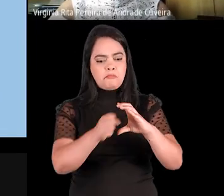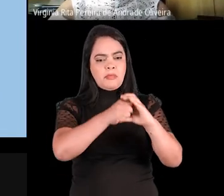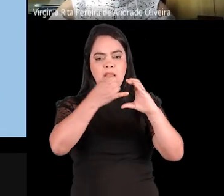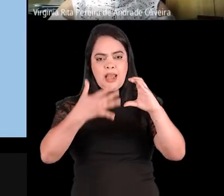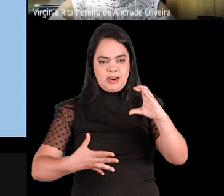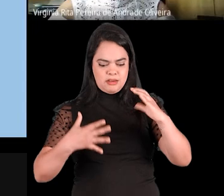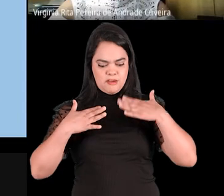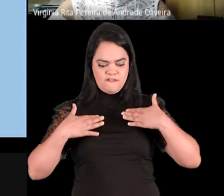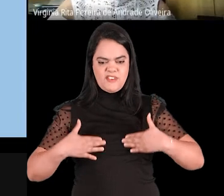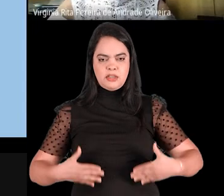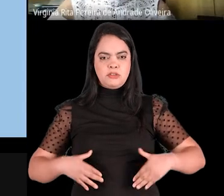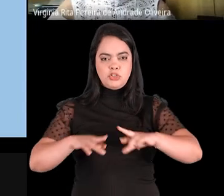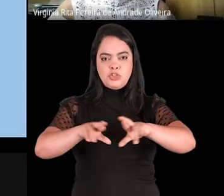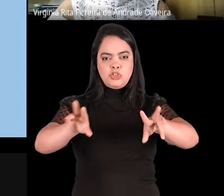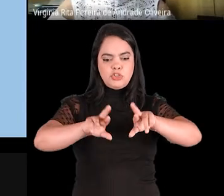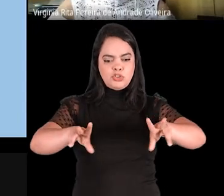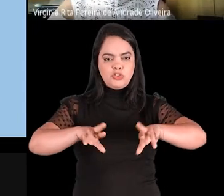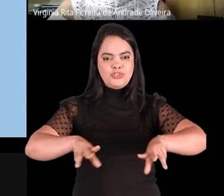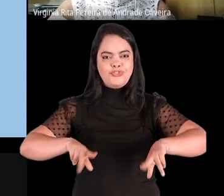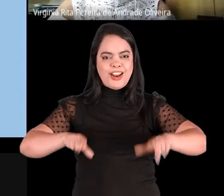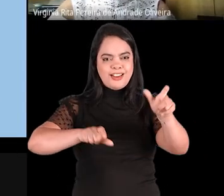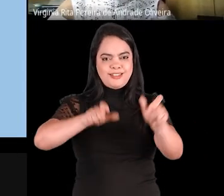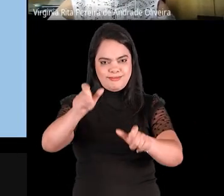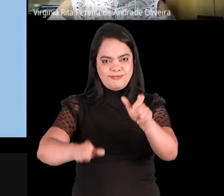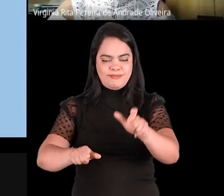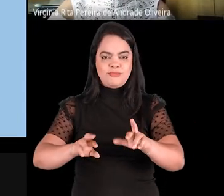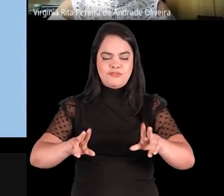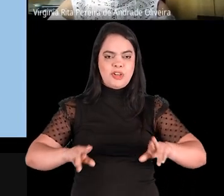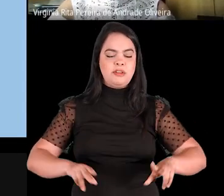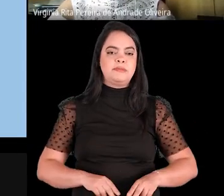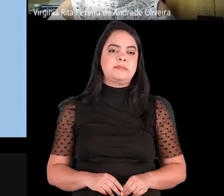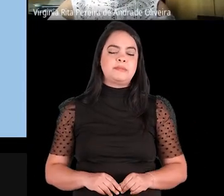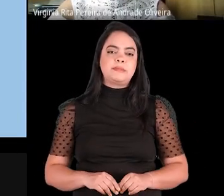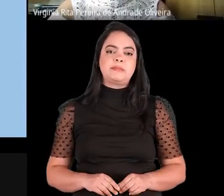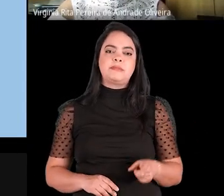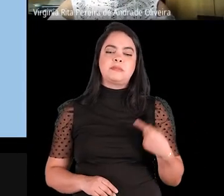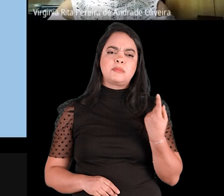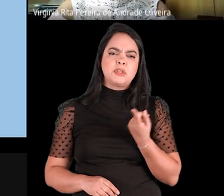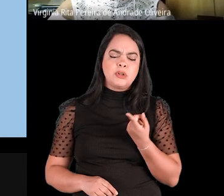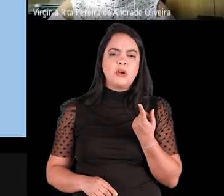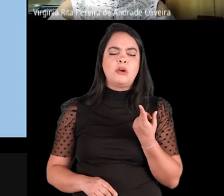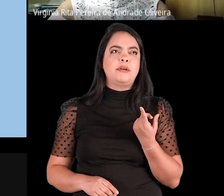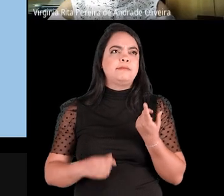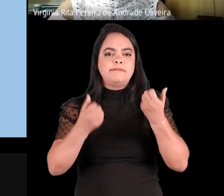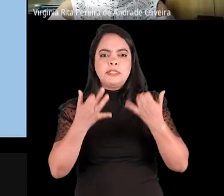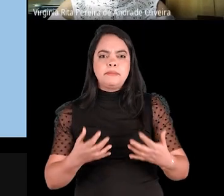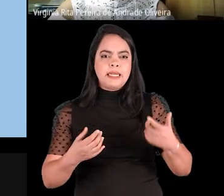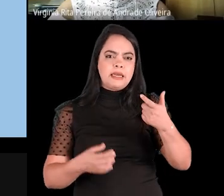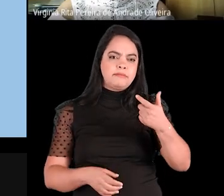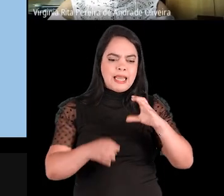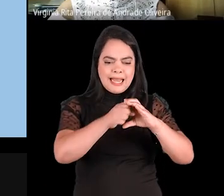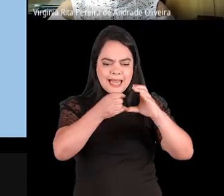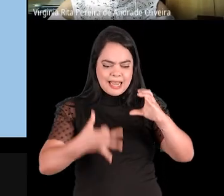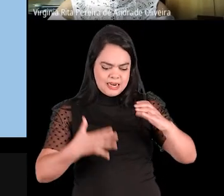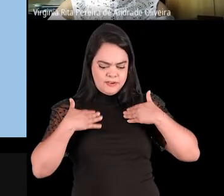físicas diferentes. Então, na verdade, quando a gente está dizendo de características físicas, a gente está dizendo